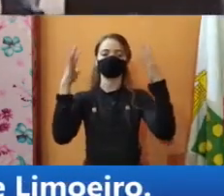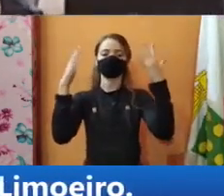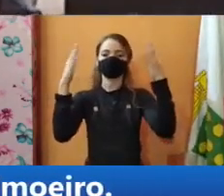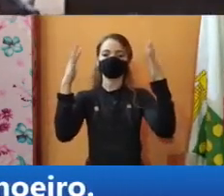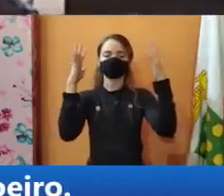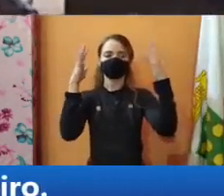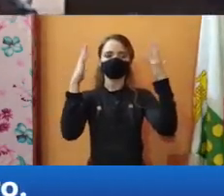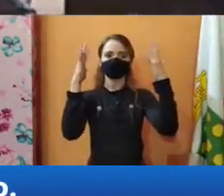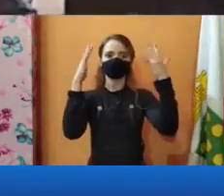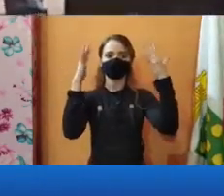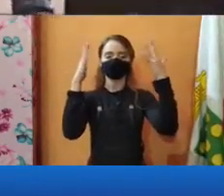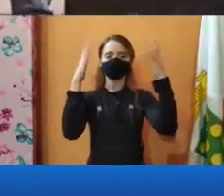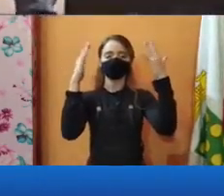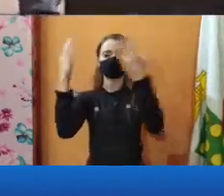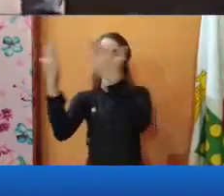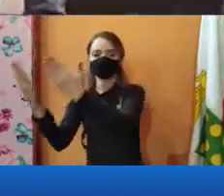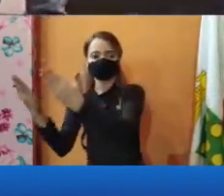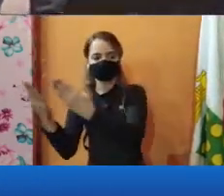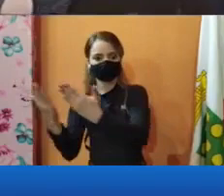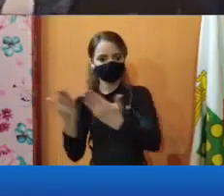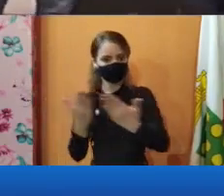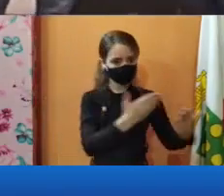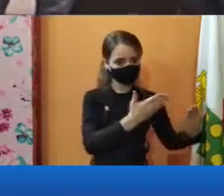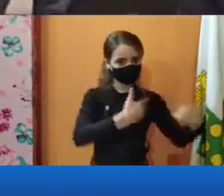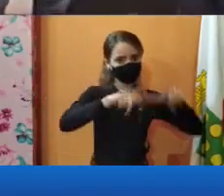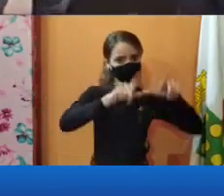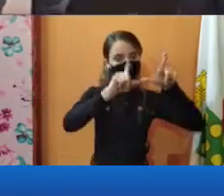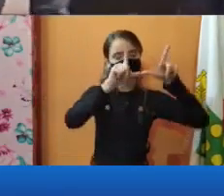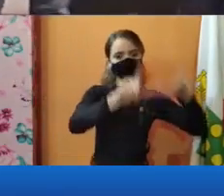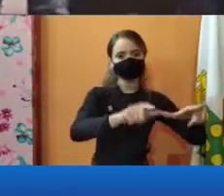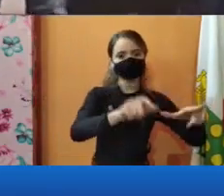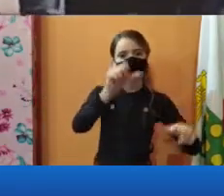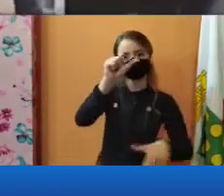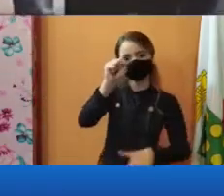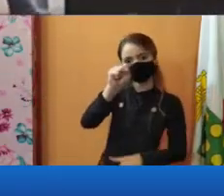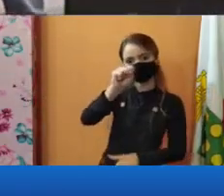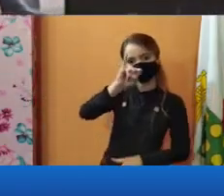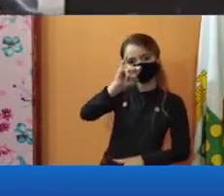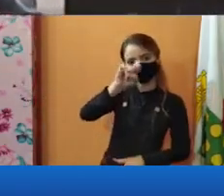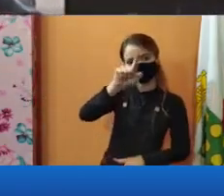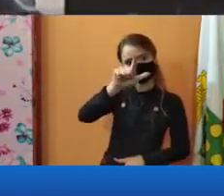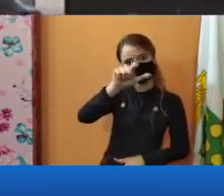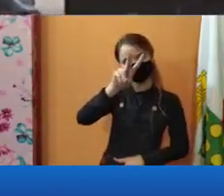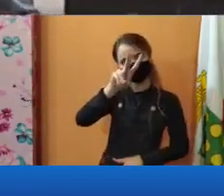Melo e convidar para sua homenagem Civaldo Nóbrega. Bolinha.